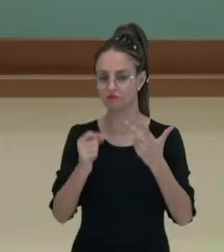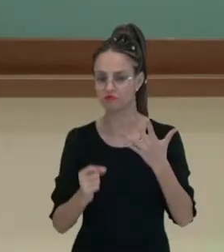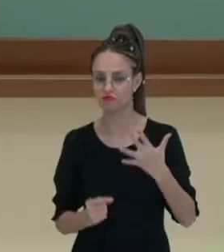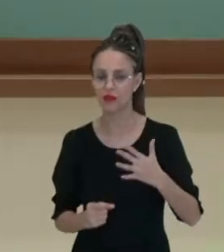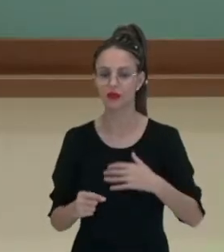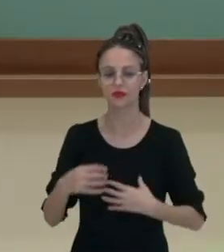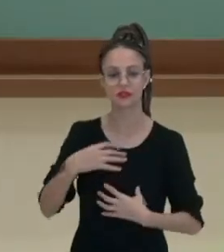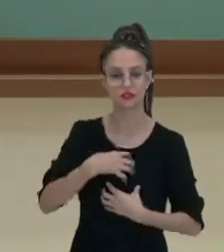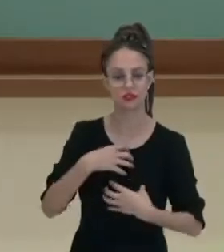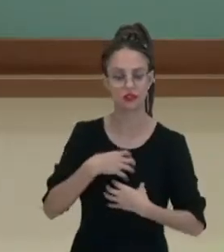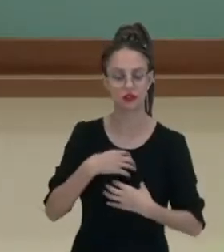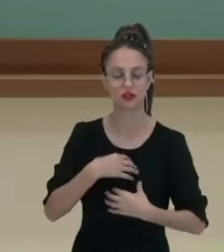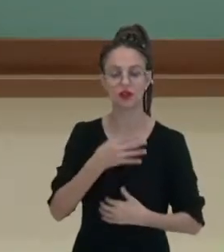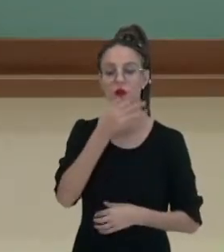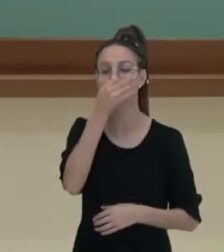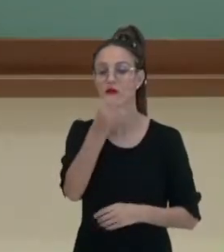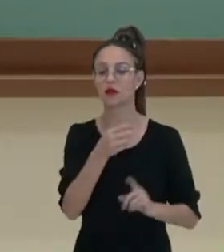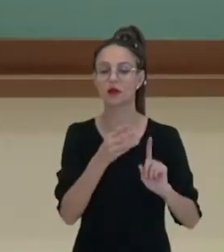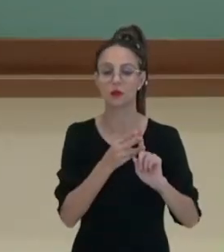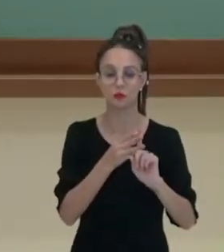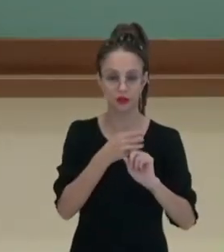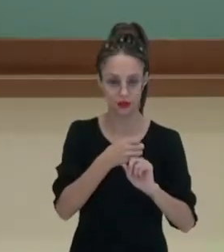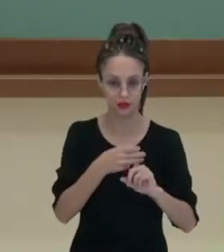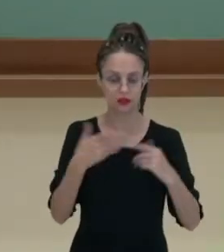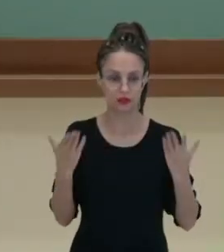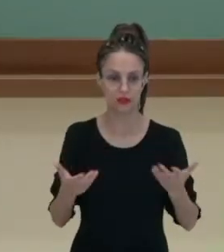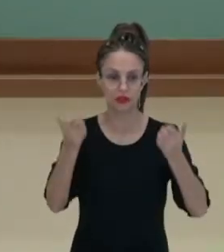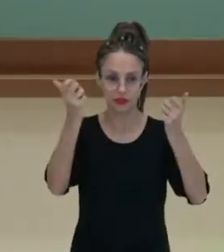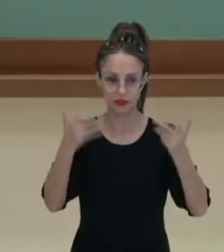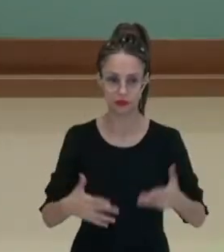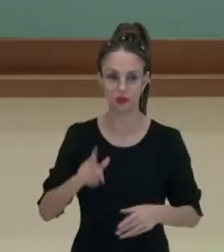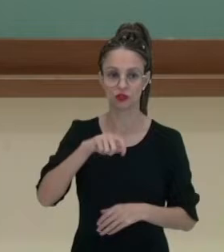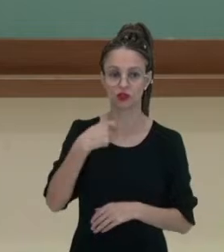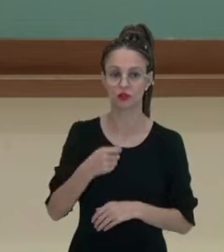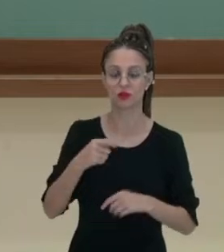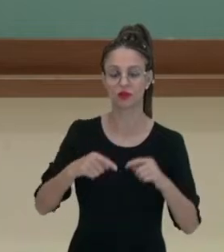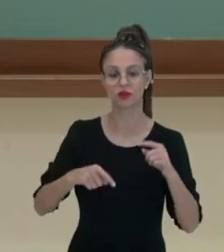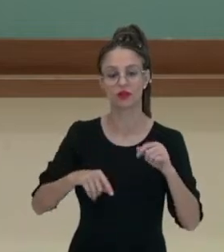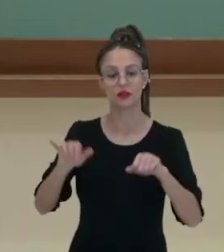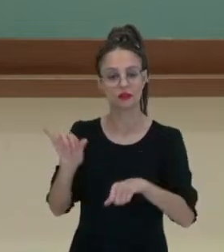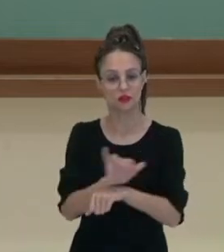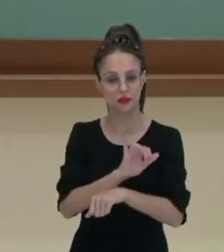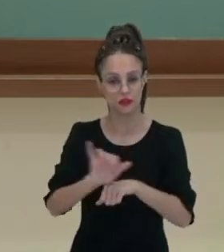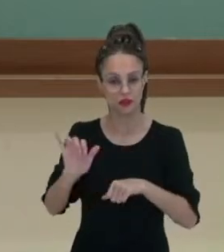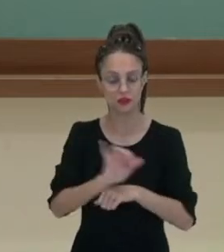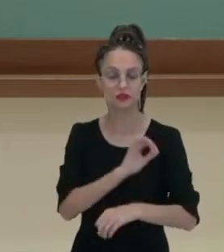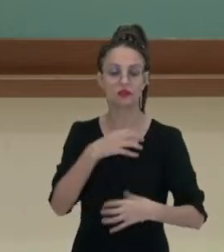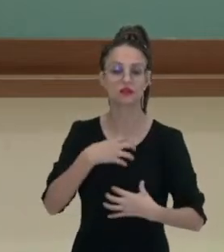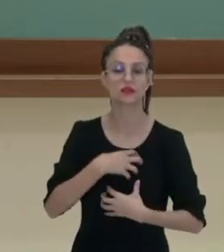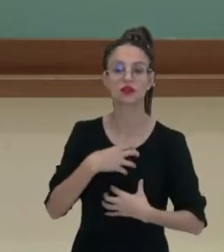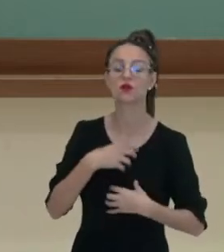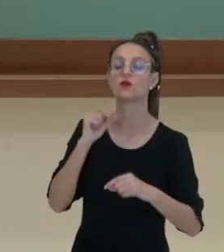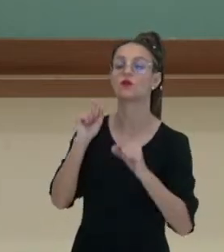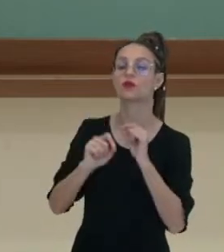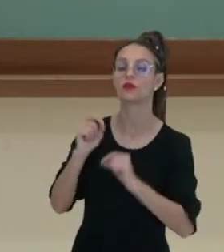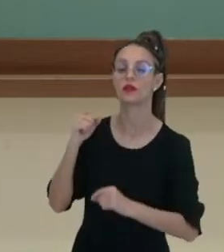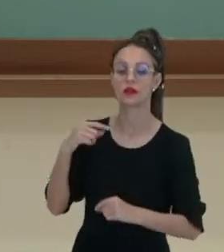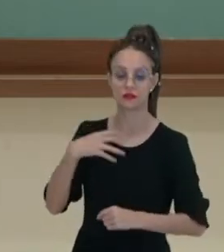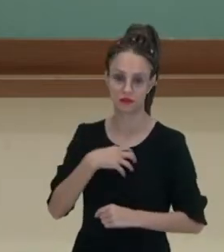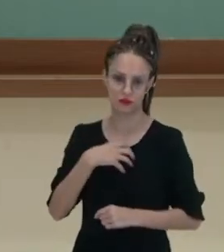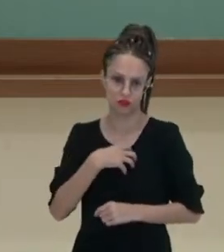fim de sugerir mistério. Quando falamos dos recursos sensoriais, né, estamos fazendo alusão a quê? Aos